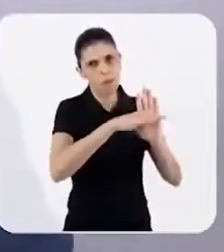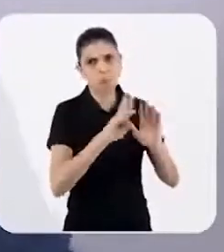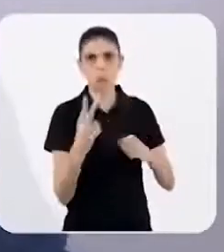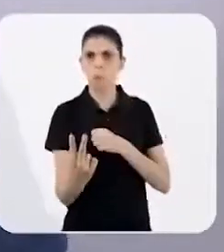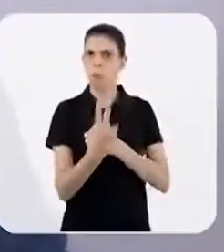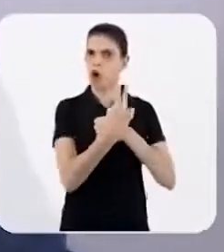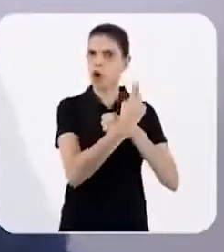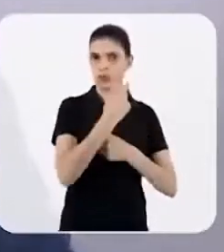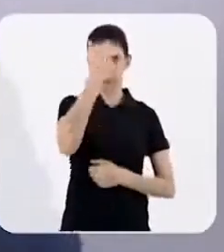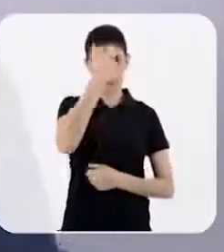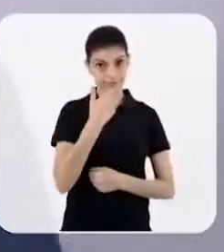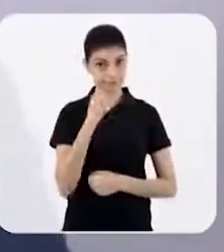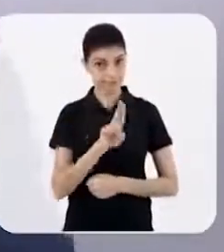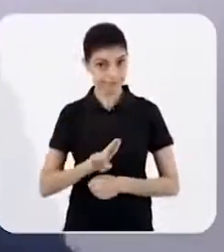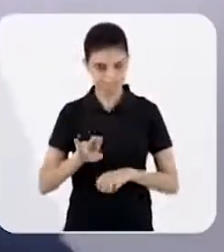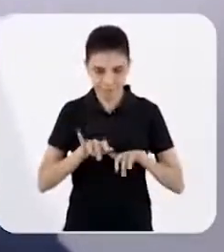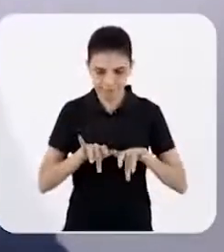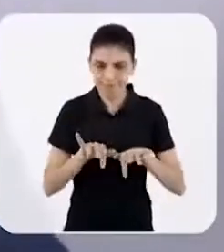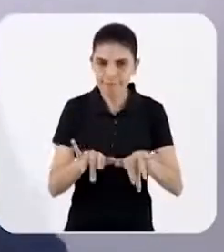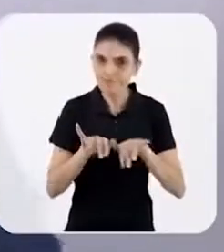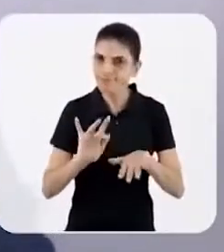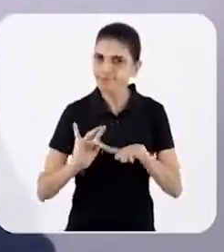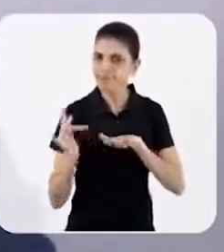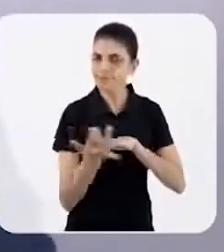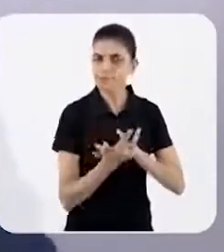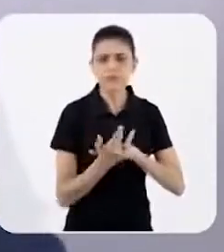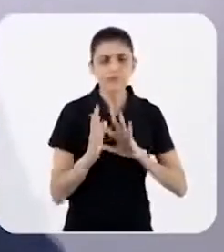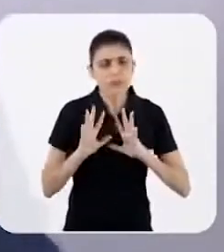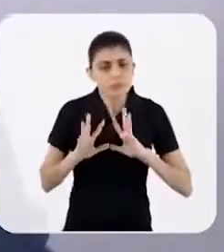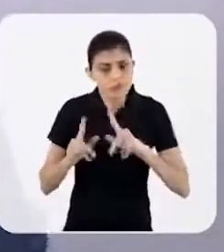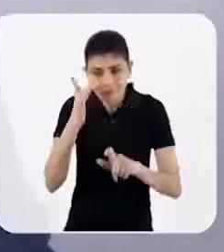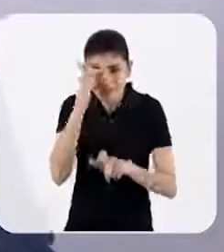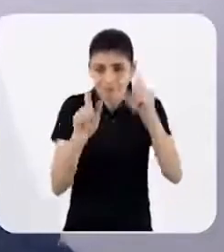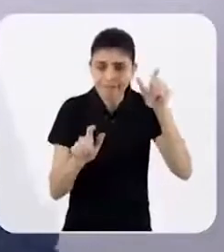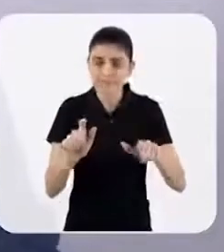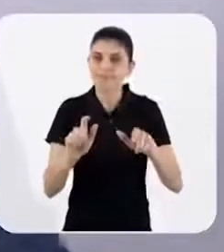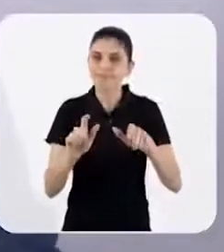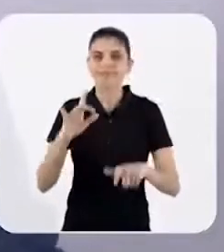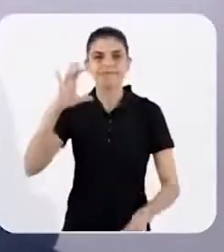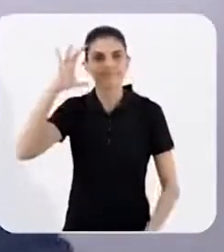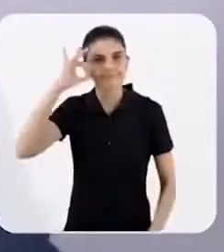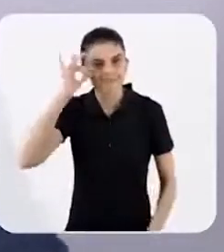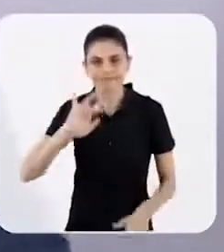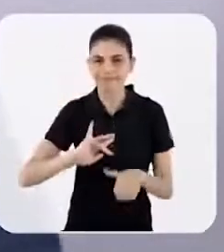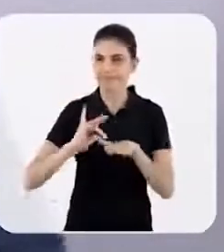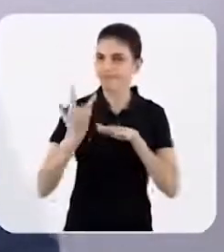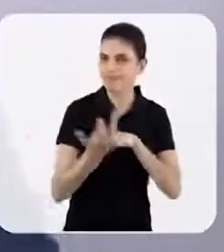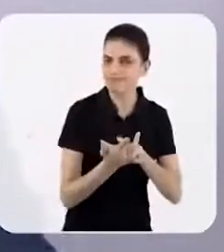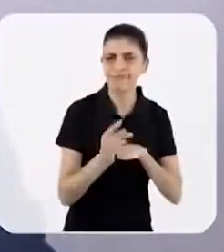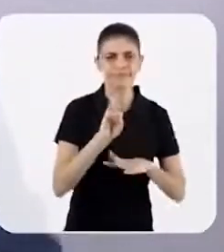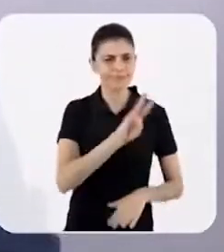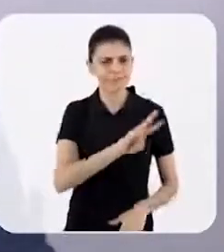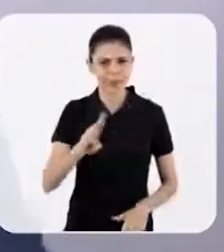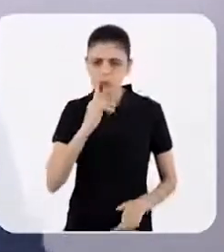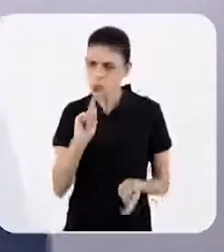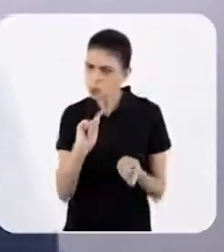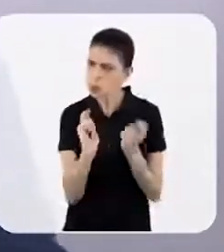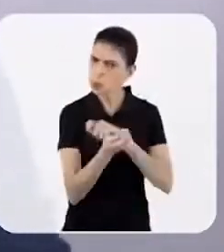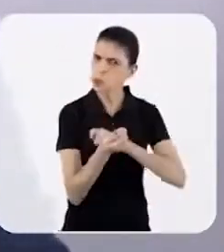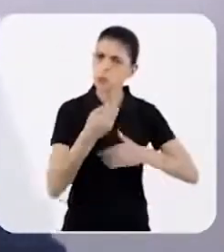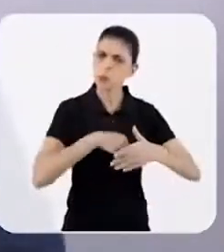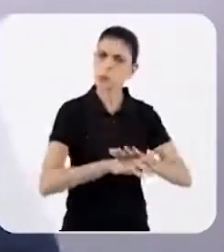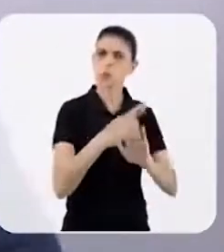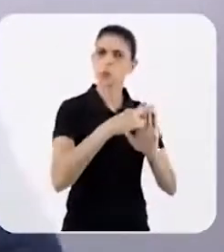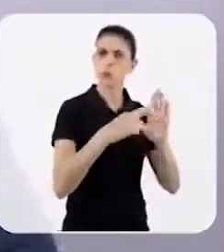fato protegem mais os usuários e os dados que a gente tem nas redes sociais. E ele fez com que todos os sites, aplicativos e redes sociais tivessem que se adaptar a